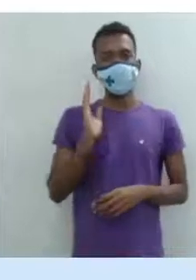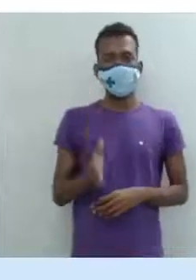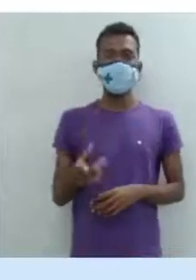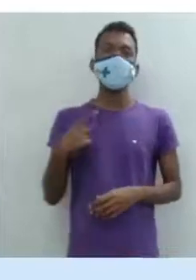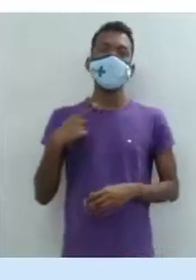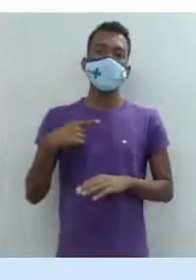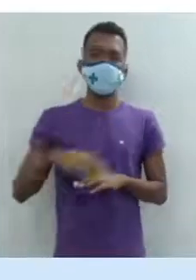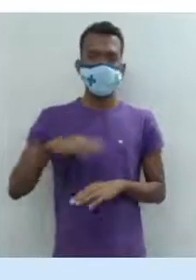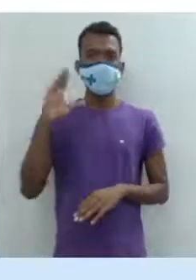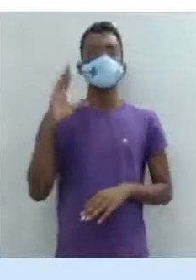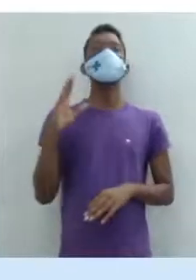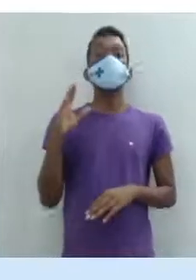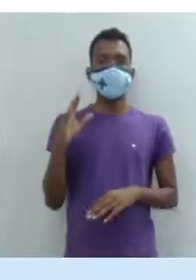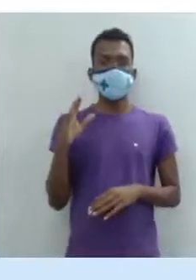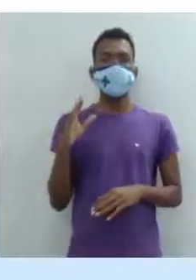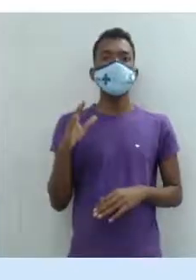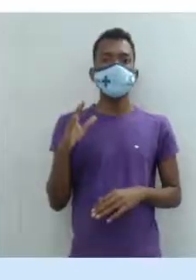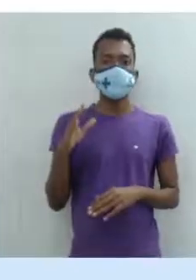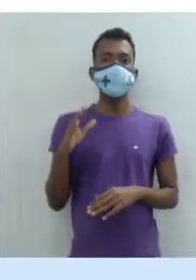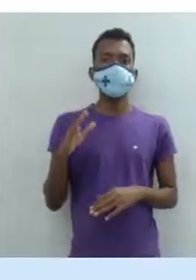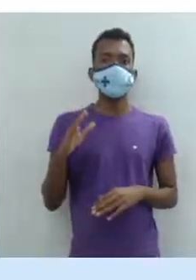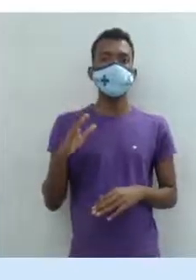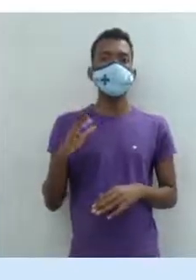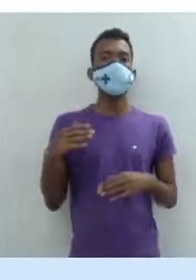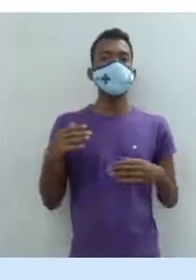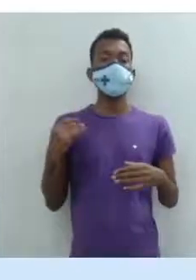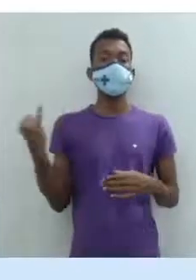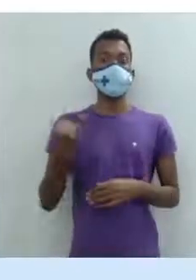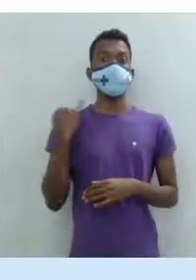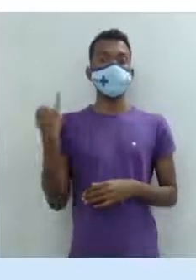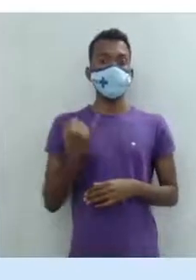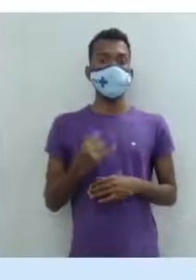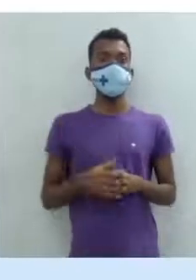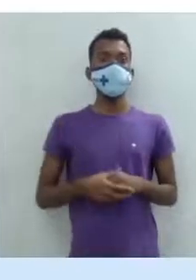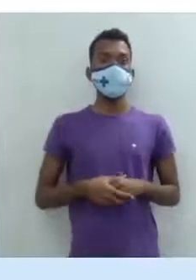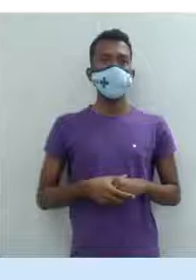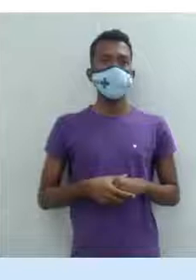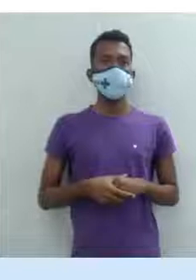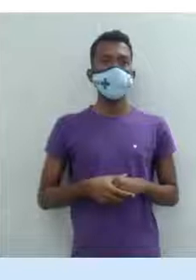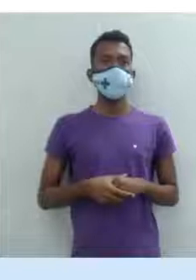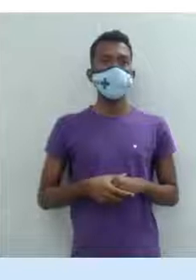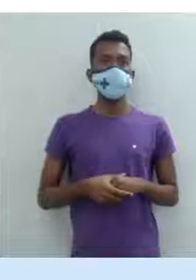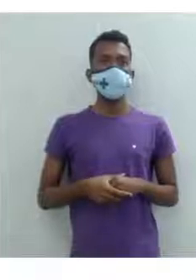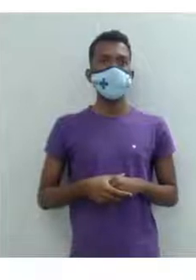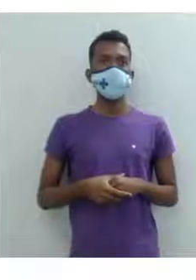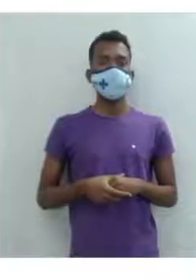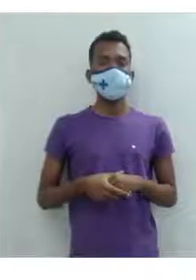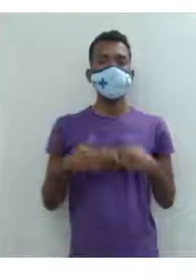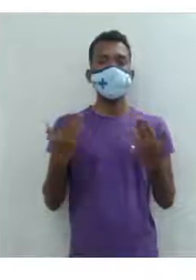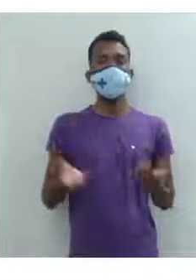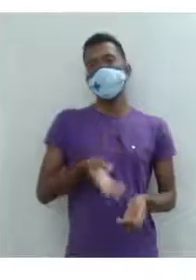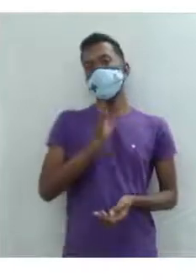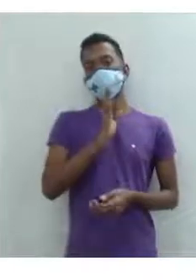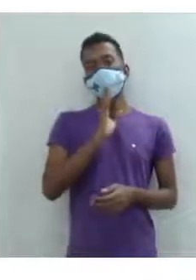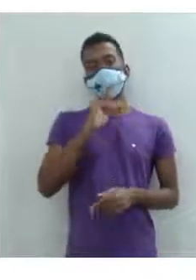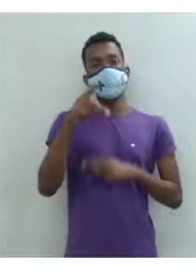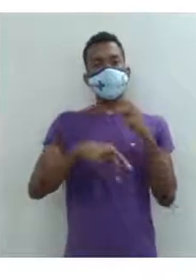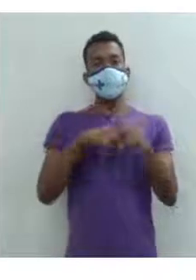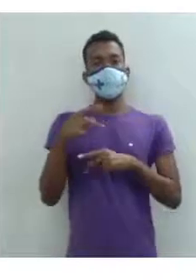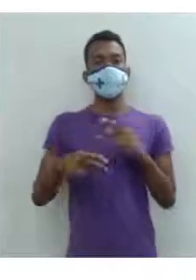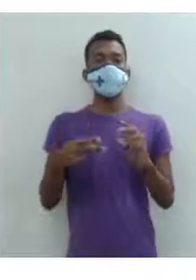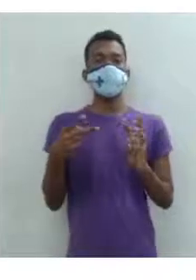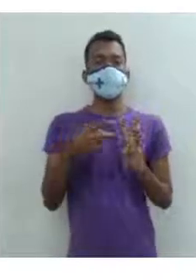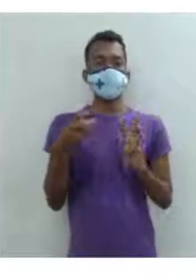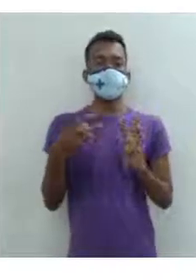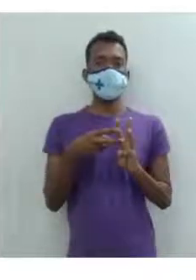percentual bastante relevante, né? Então, vejamos, então, conhecendo os povos indígenas. Então, uma coisa muito interessante.